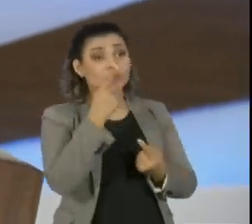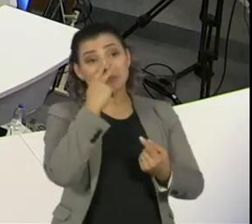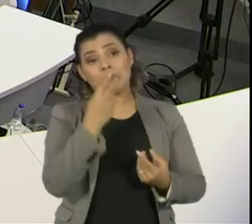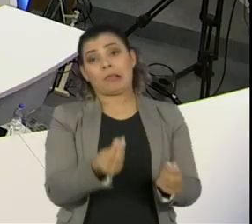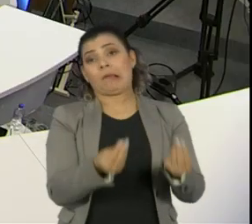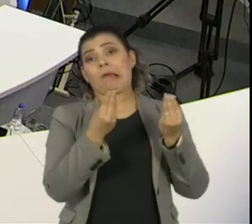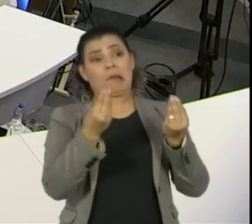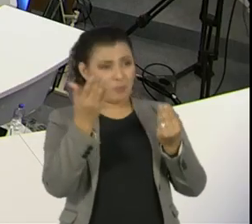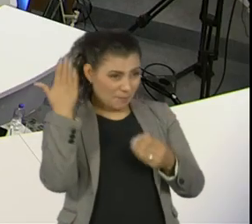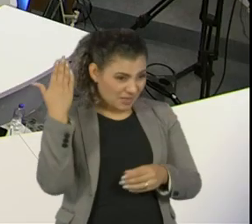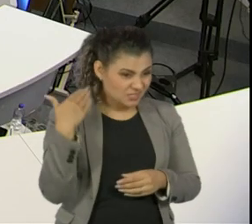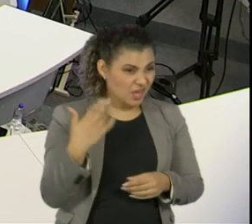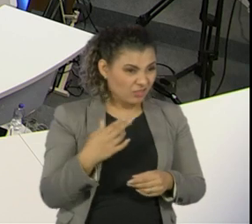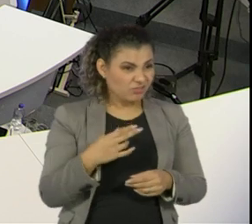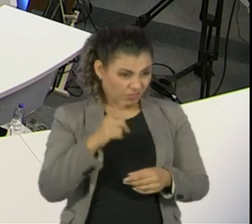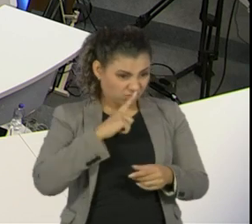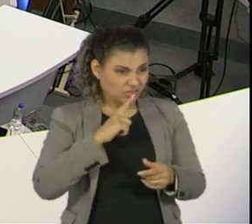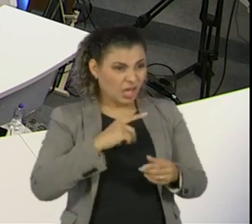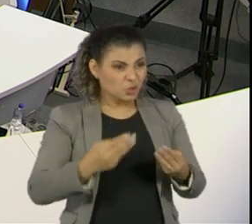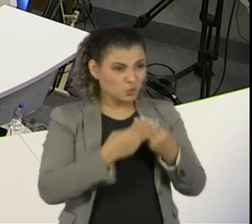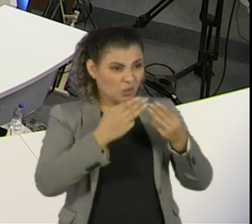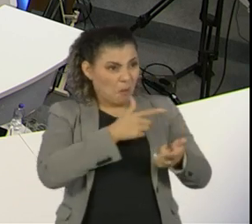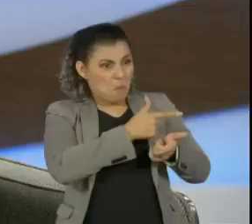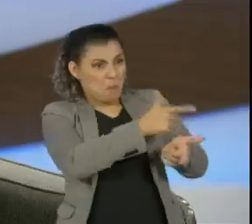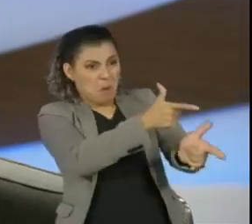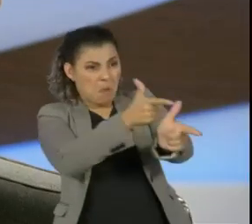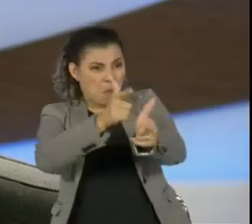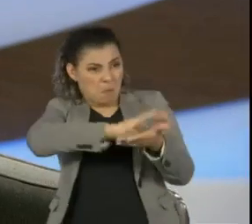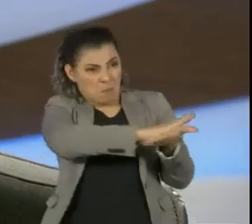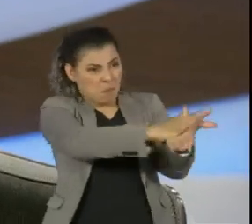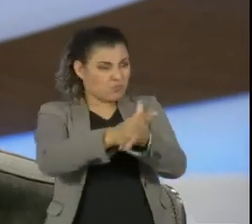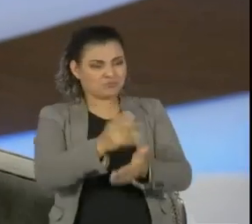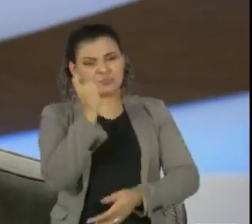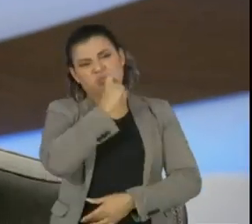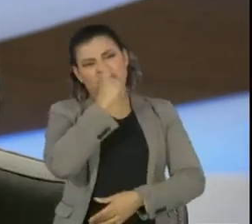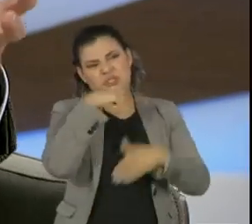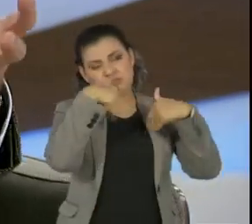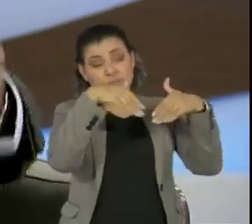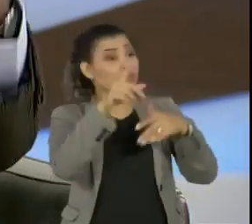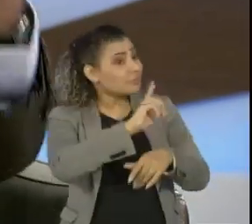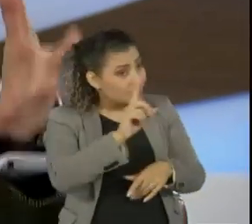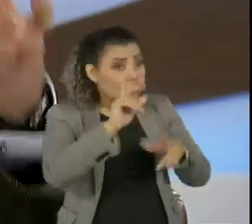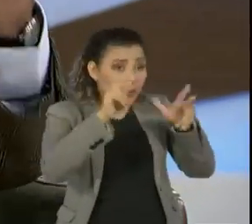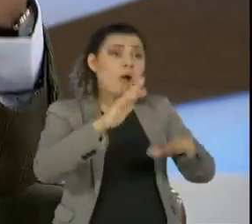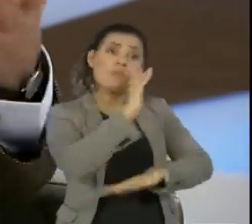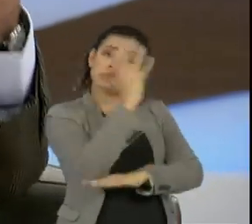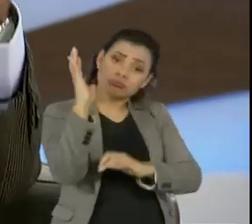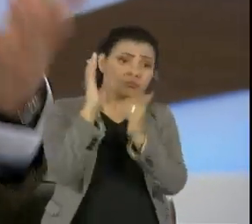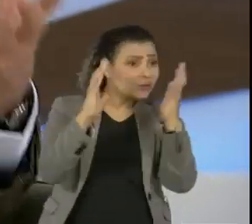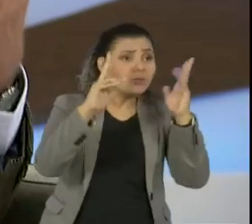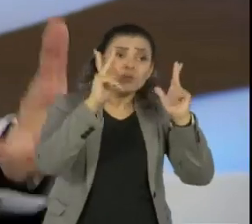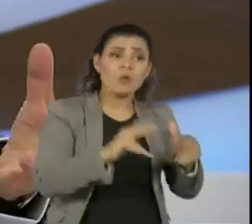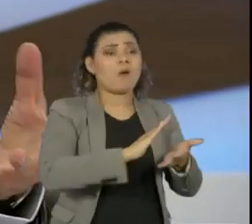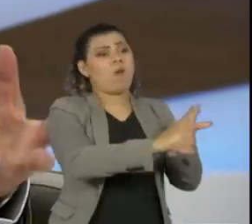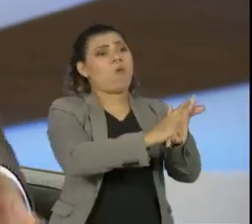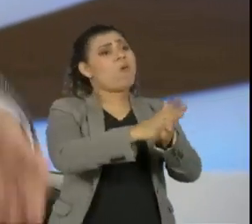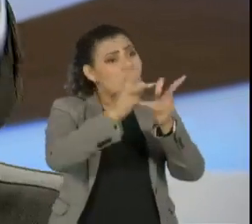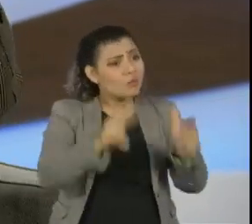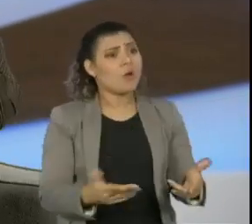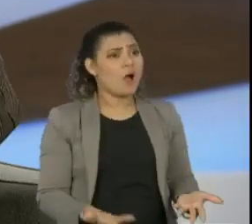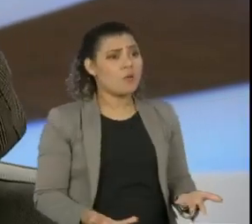o holocausto negar a mudança climática e os seus problemas e um